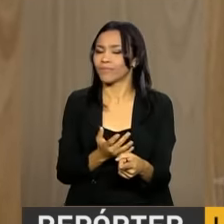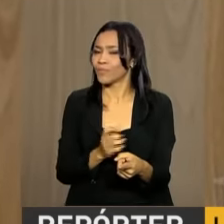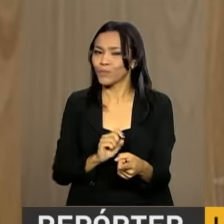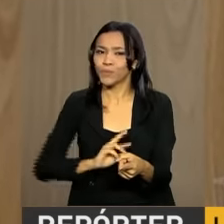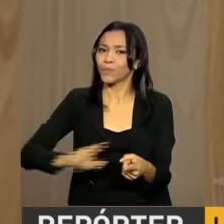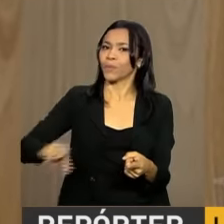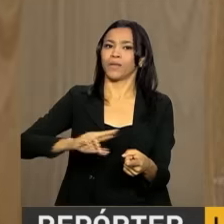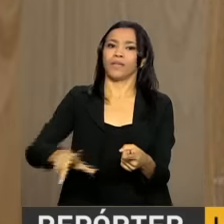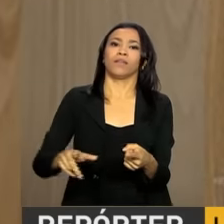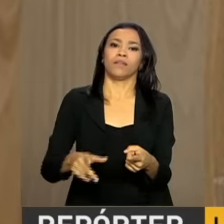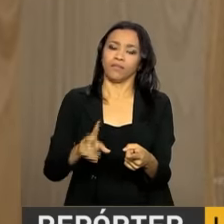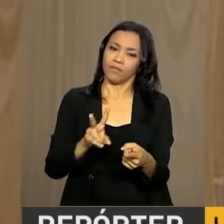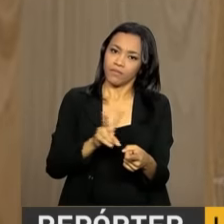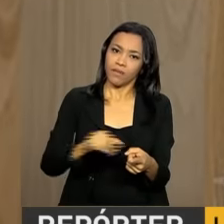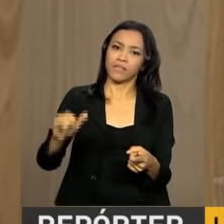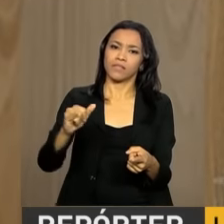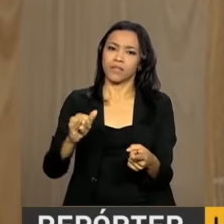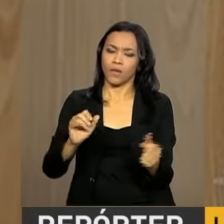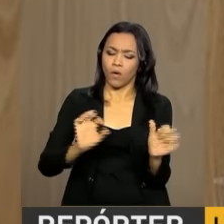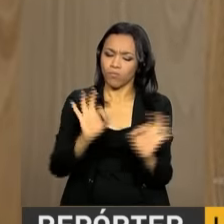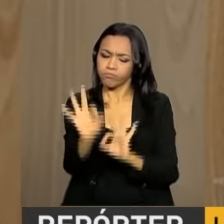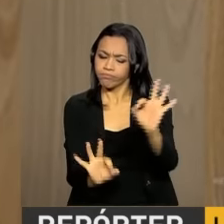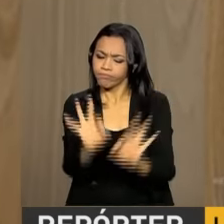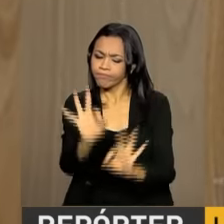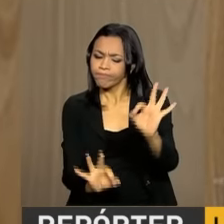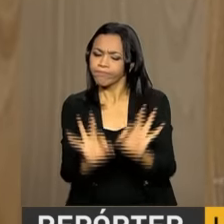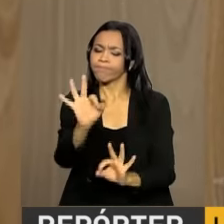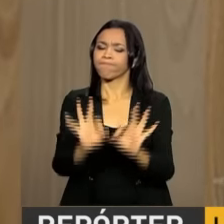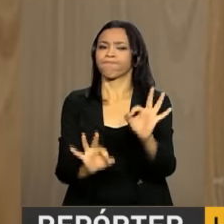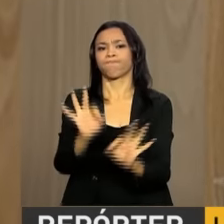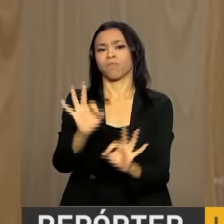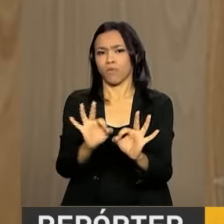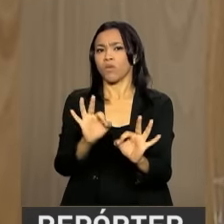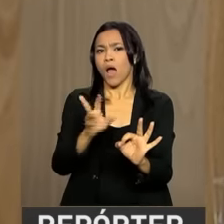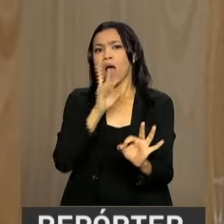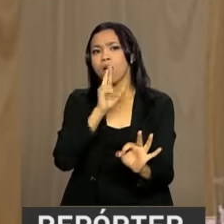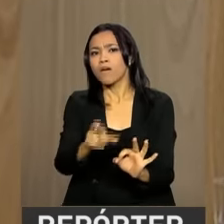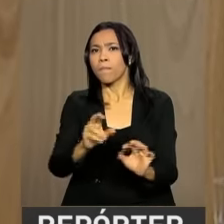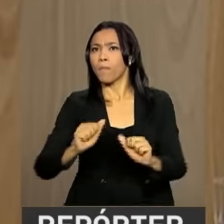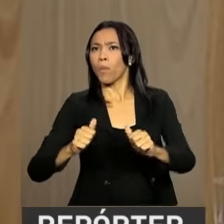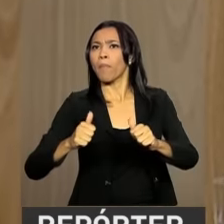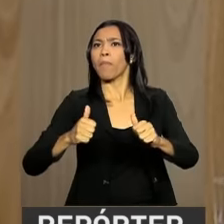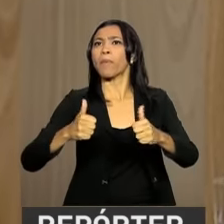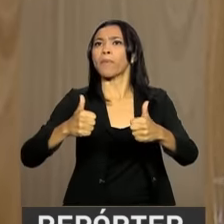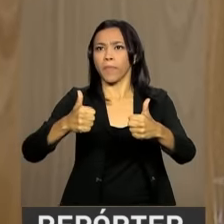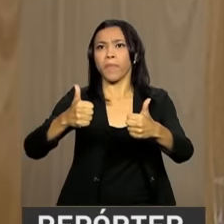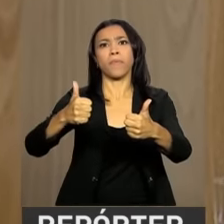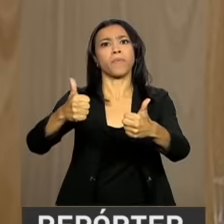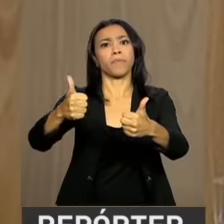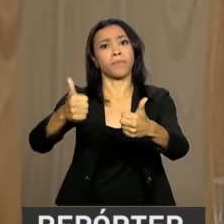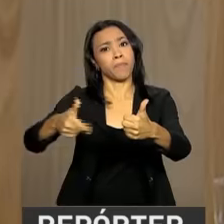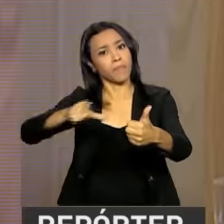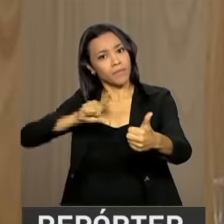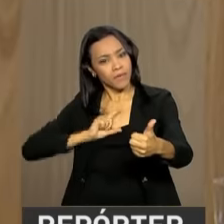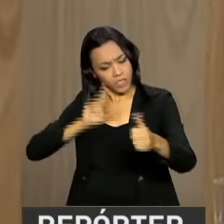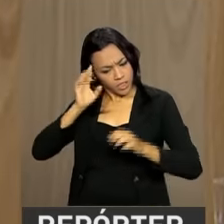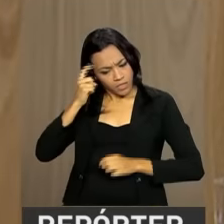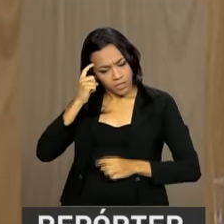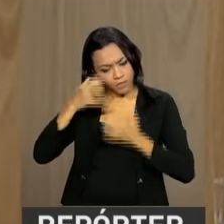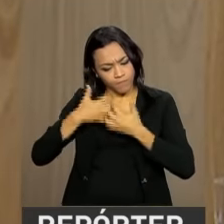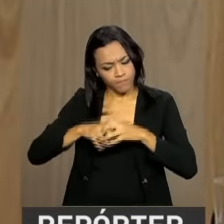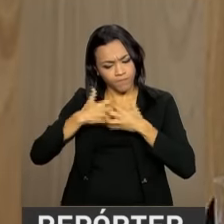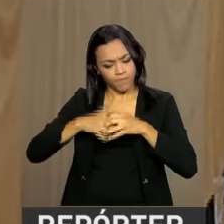instantaneamente revertidos os resultados aparecerão à medida que mostrarmos capacidade de